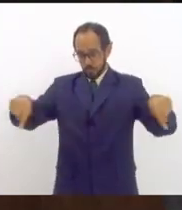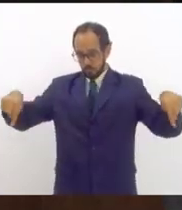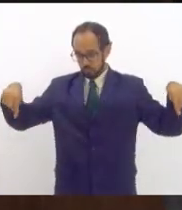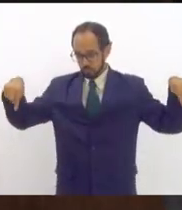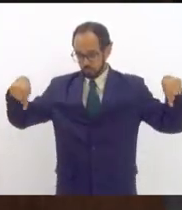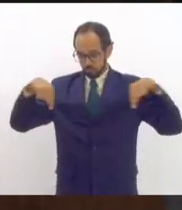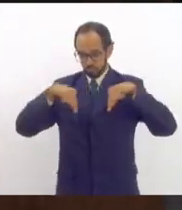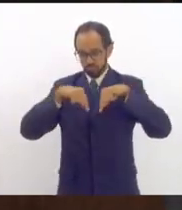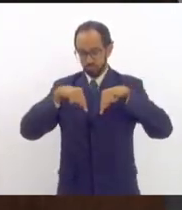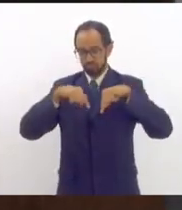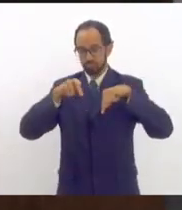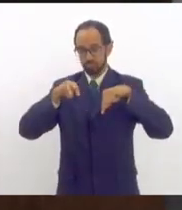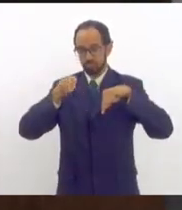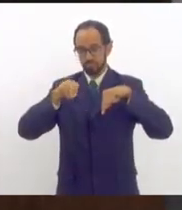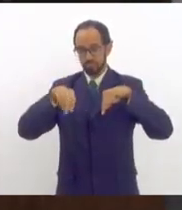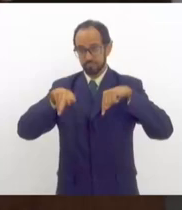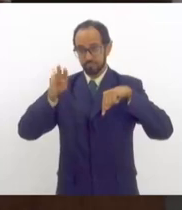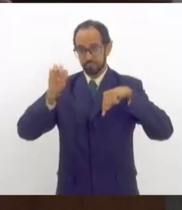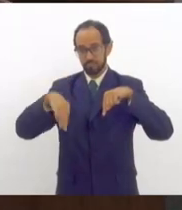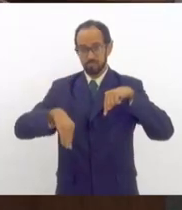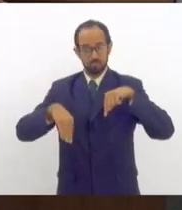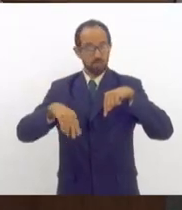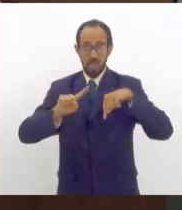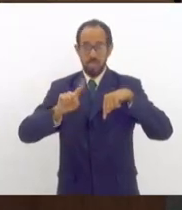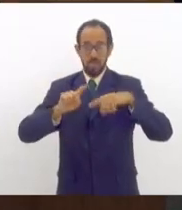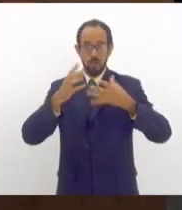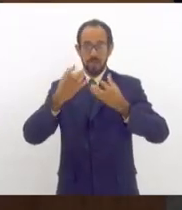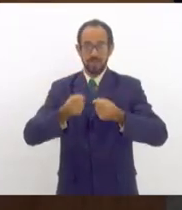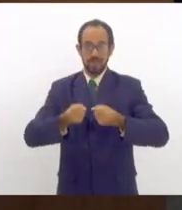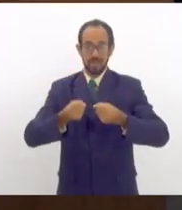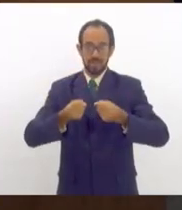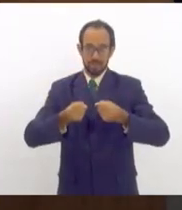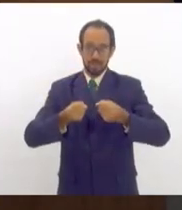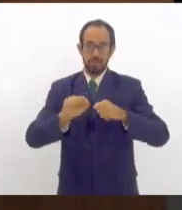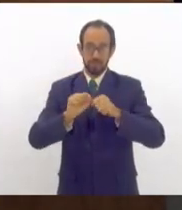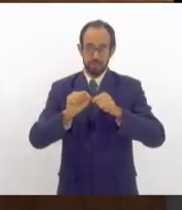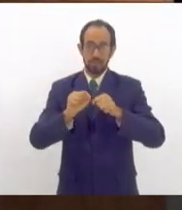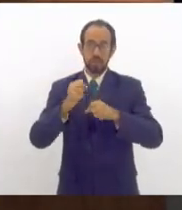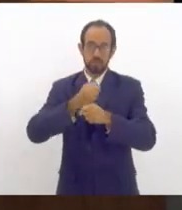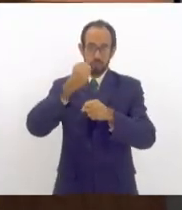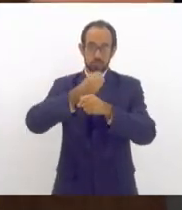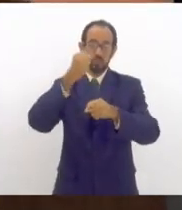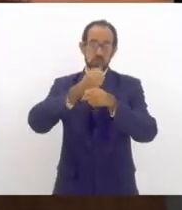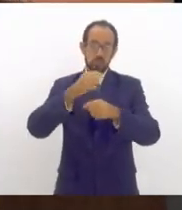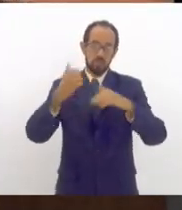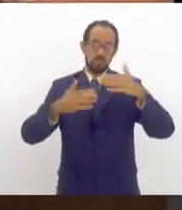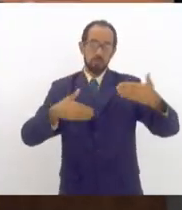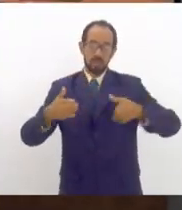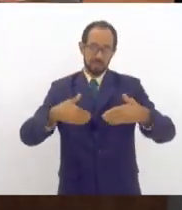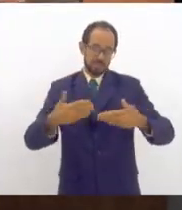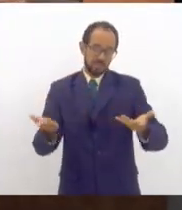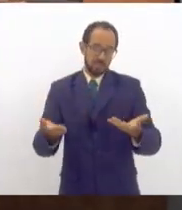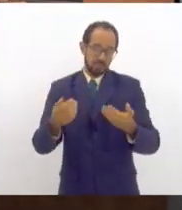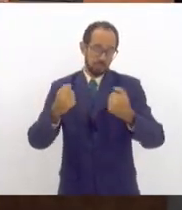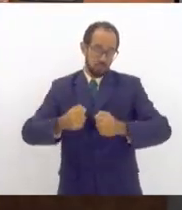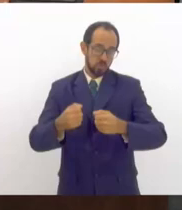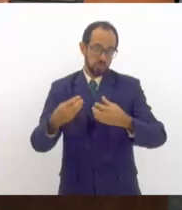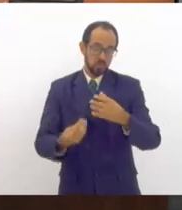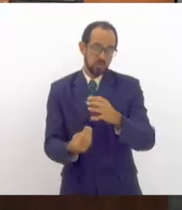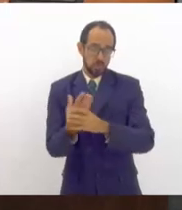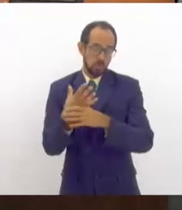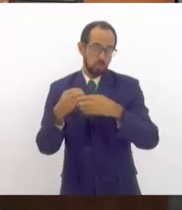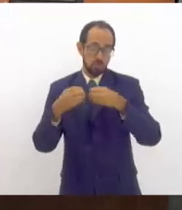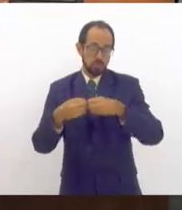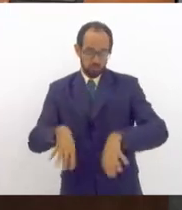quadrados ela simplesmente vai descartar aquele local para se instalar podemos gerar um prejuízo para aquela região a solução para a gente